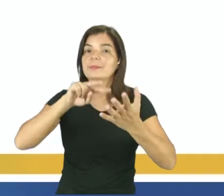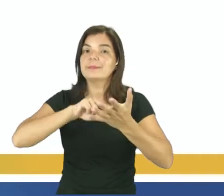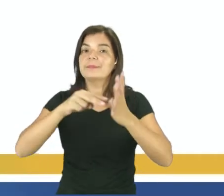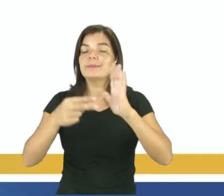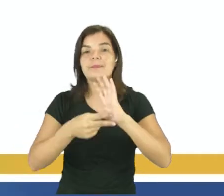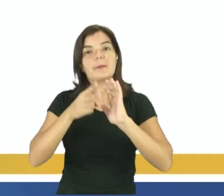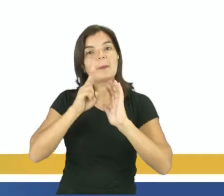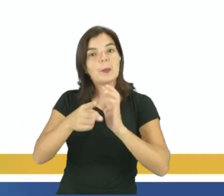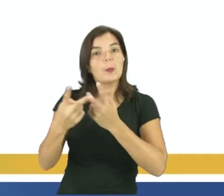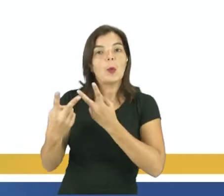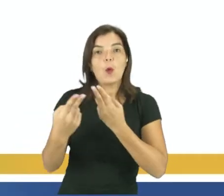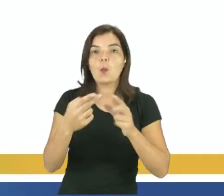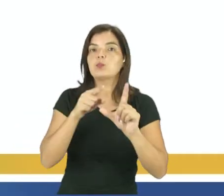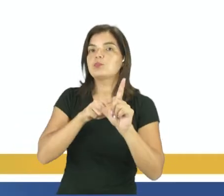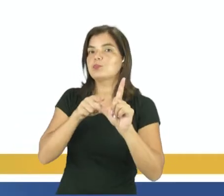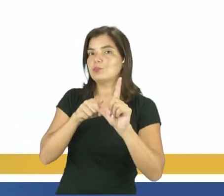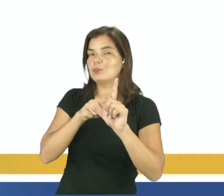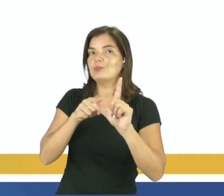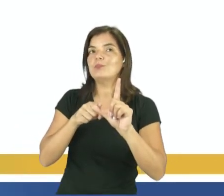têm a mesma medida.